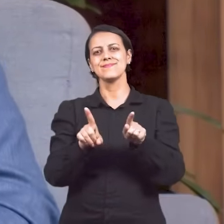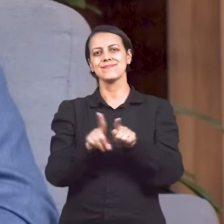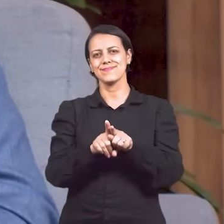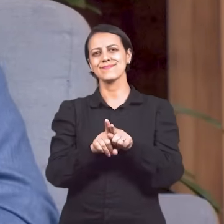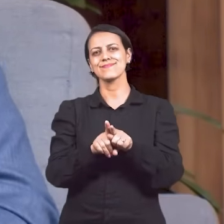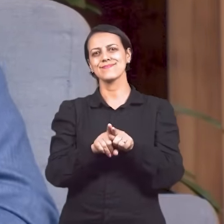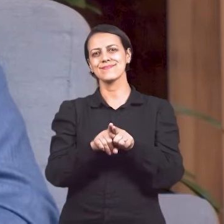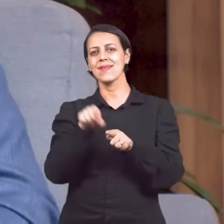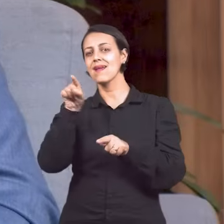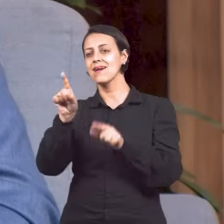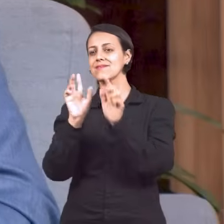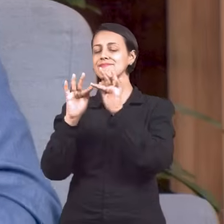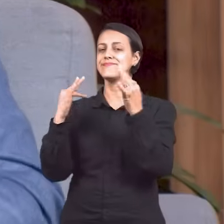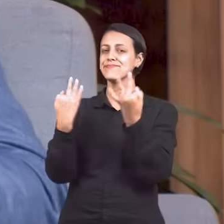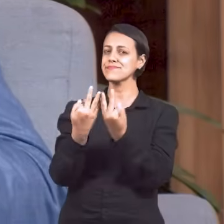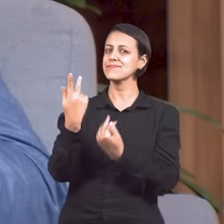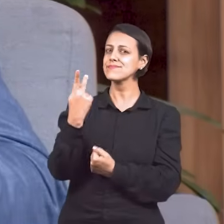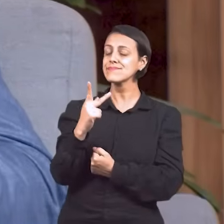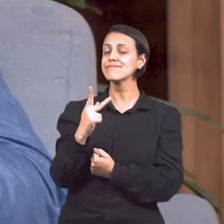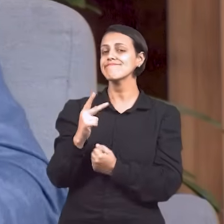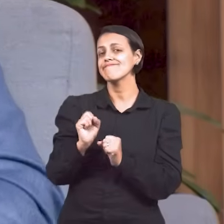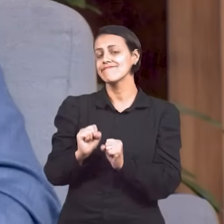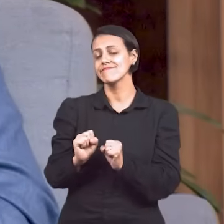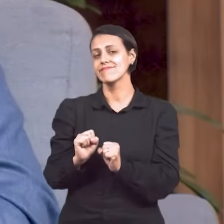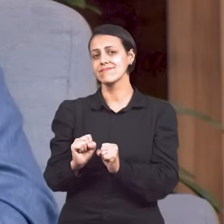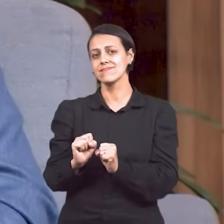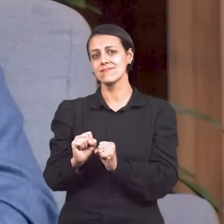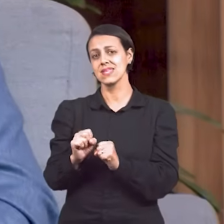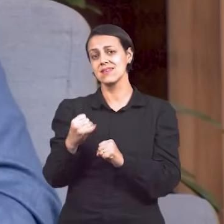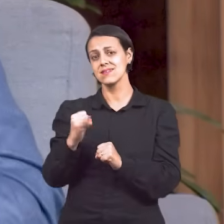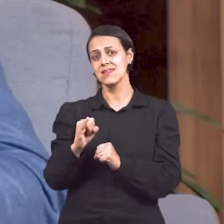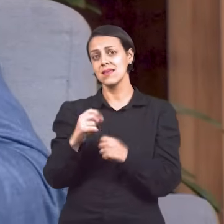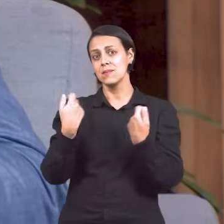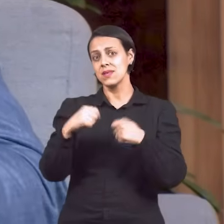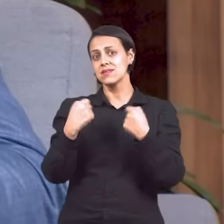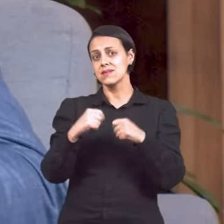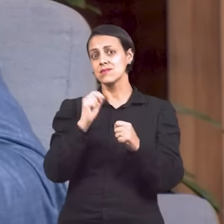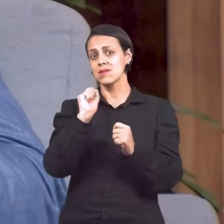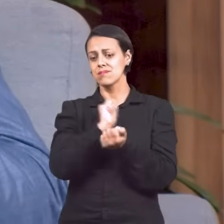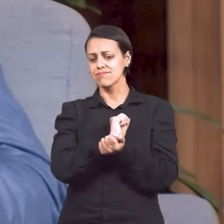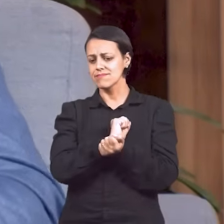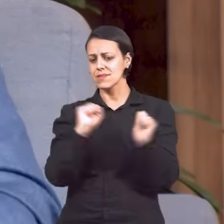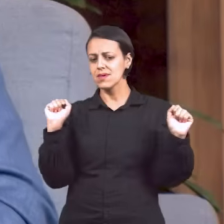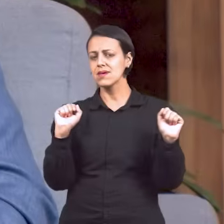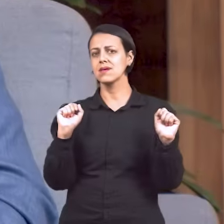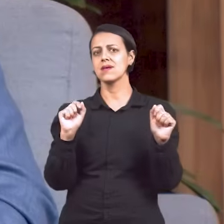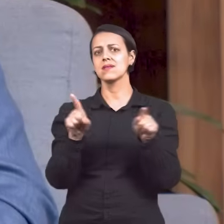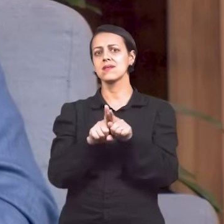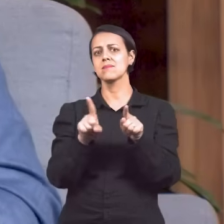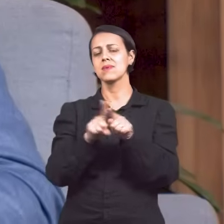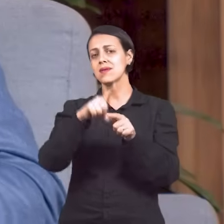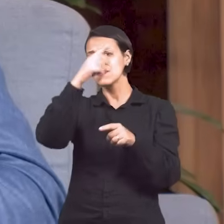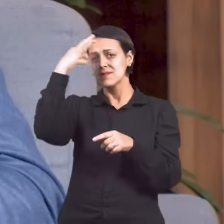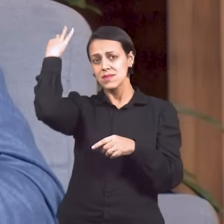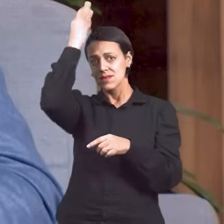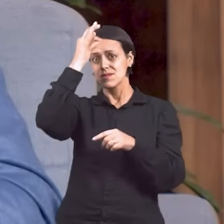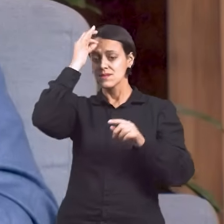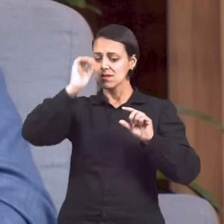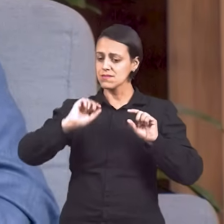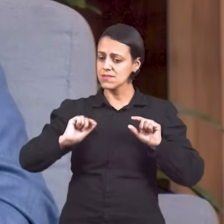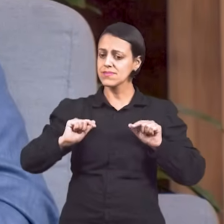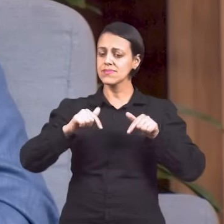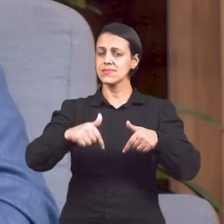para algumas pessoas que precisam de uma bênção dentro do seu meio familiar. Quem sabe